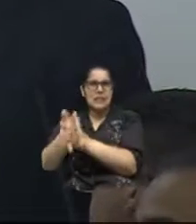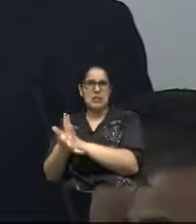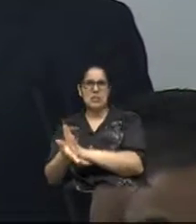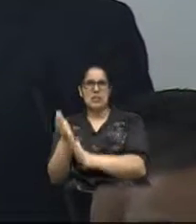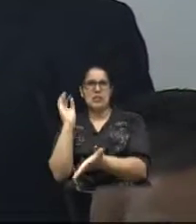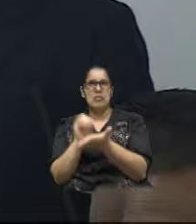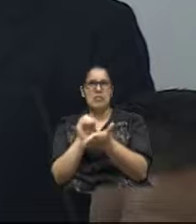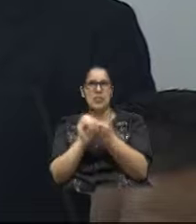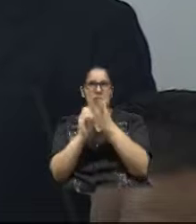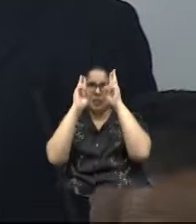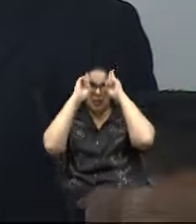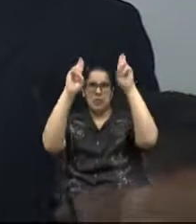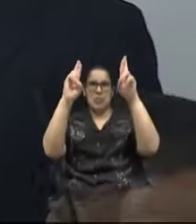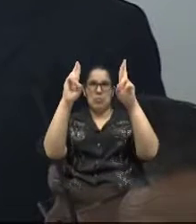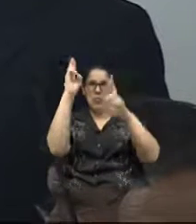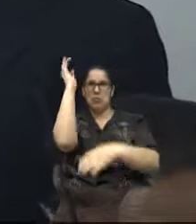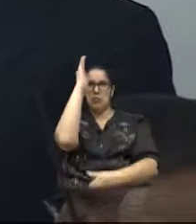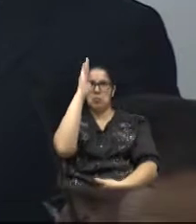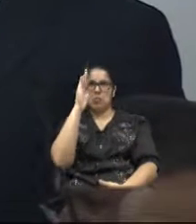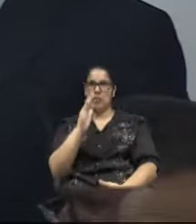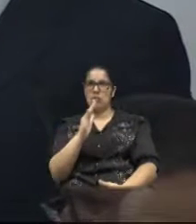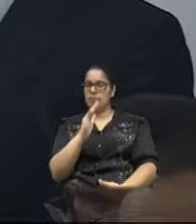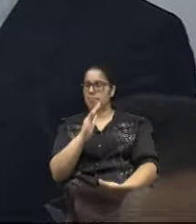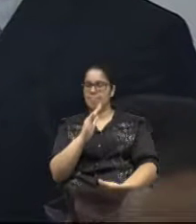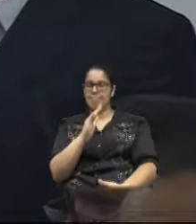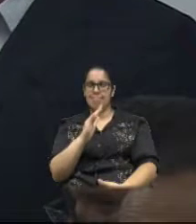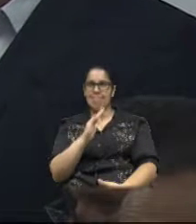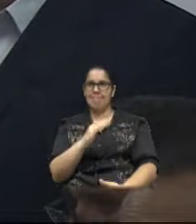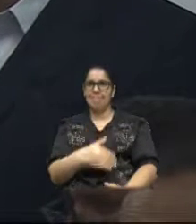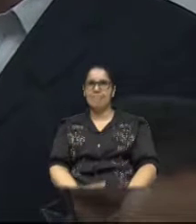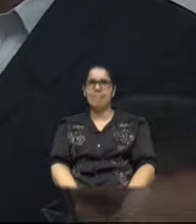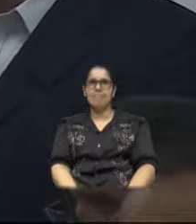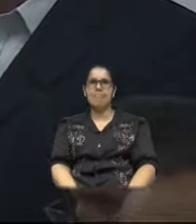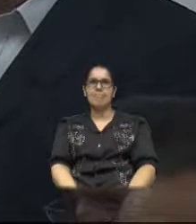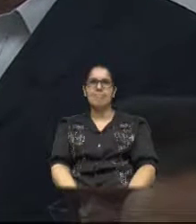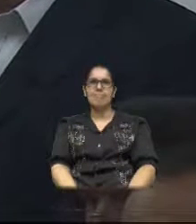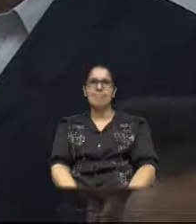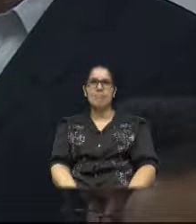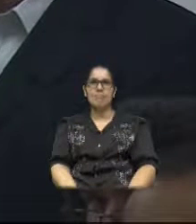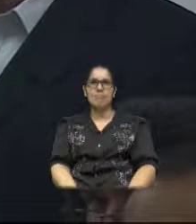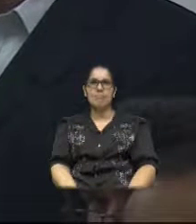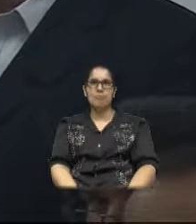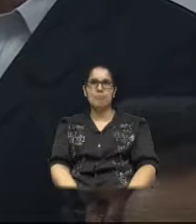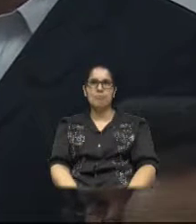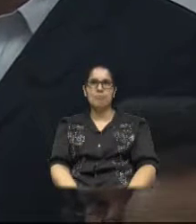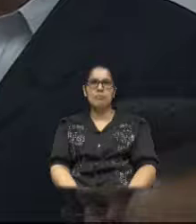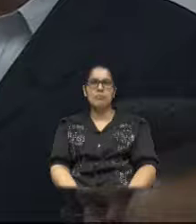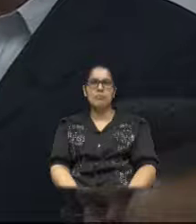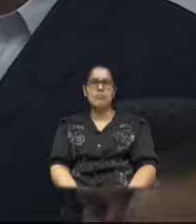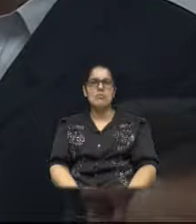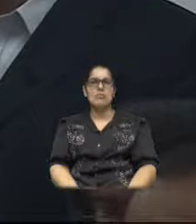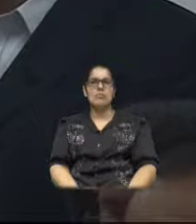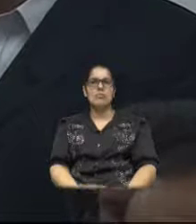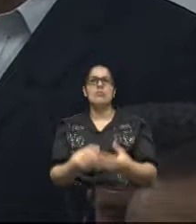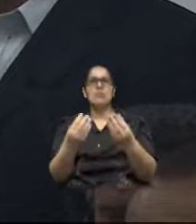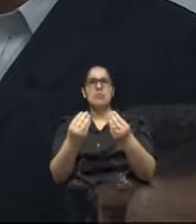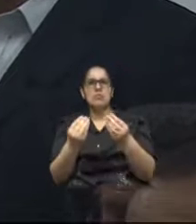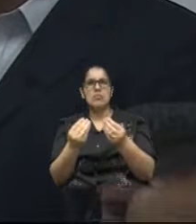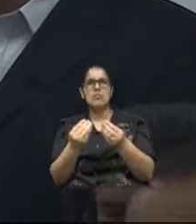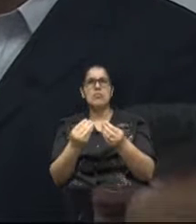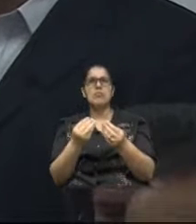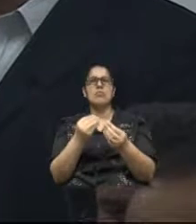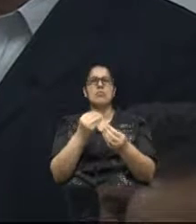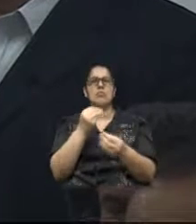povo brasileiro. E essa imagem que é construída por muitas pessoas